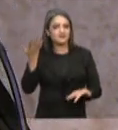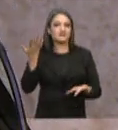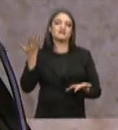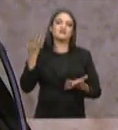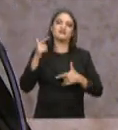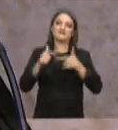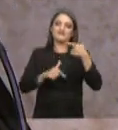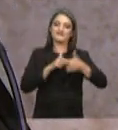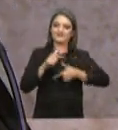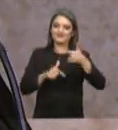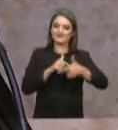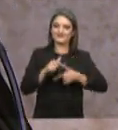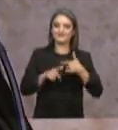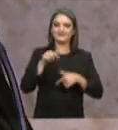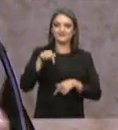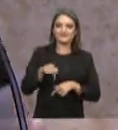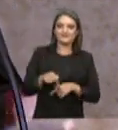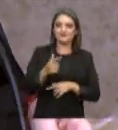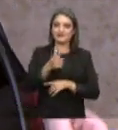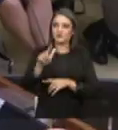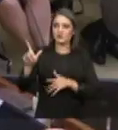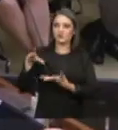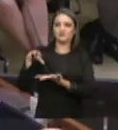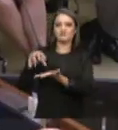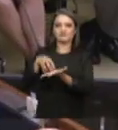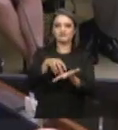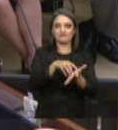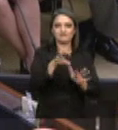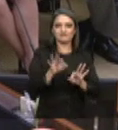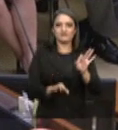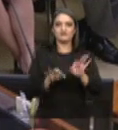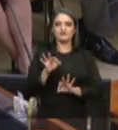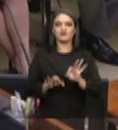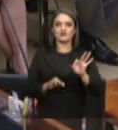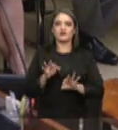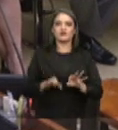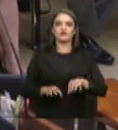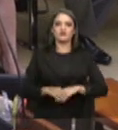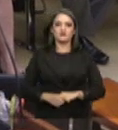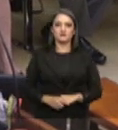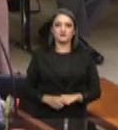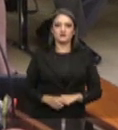desta e de outras casas da Justiça